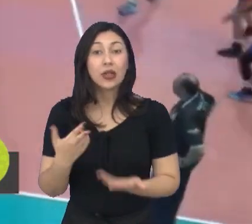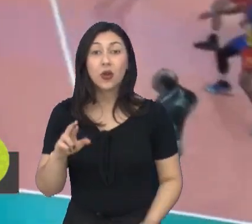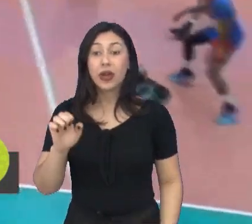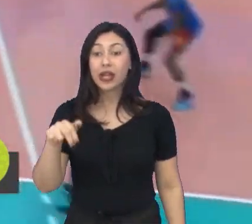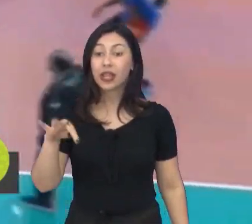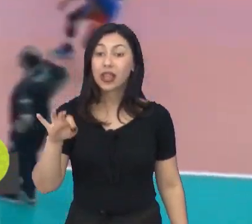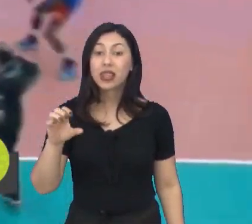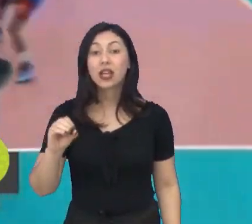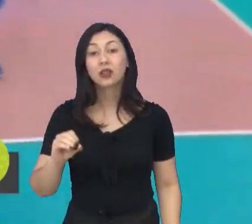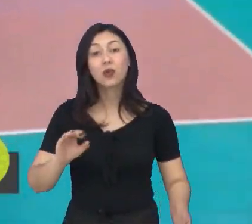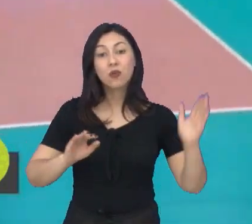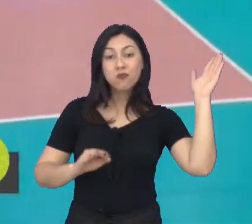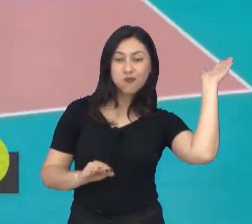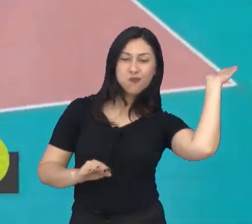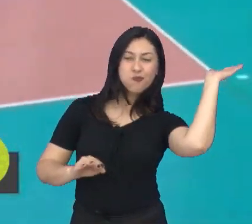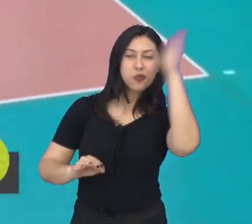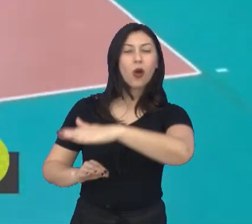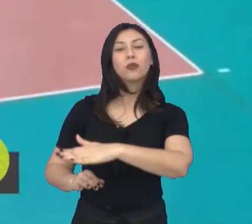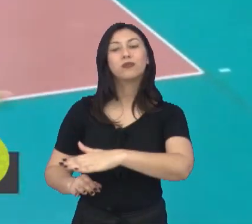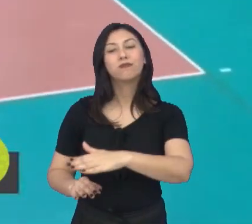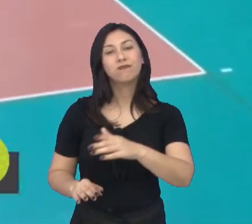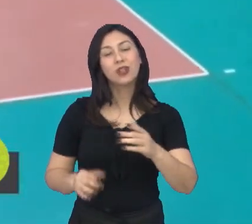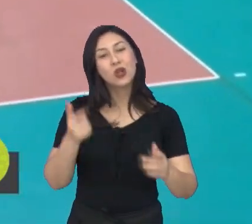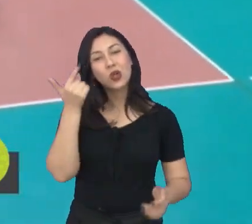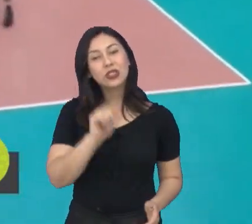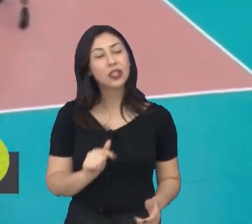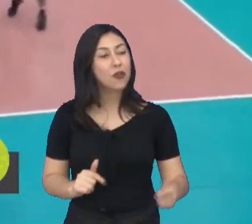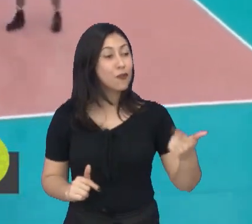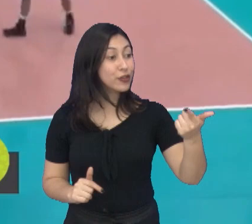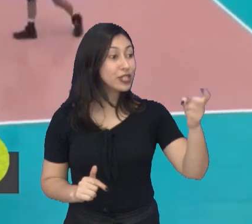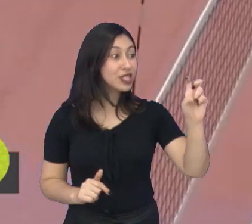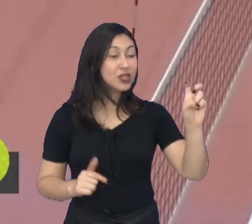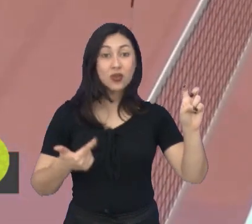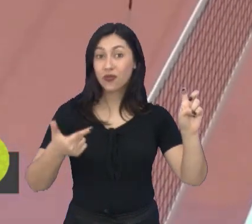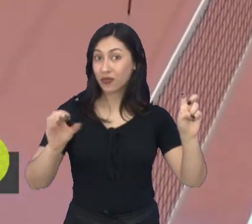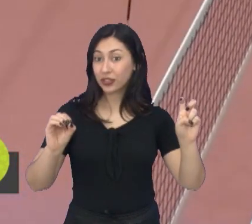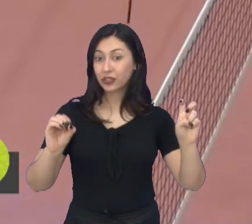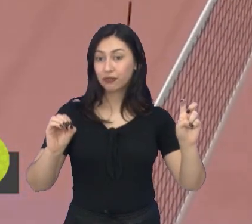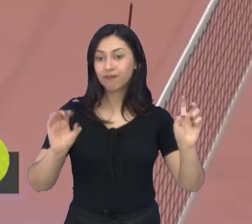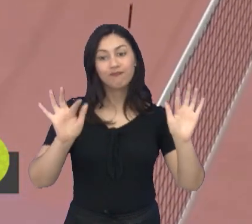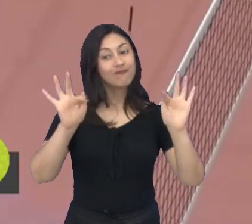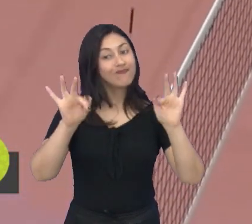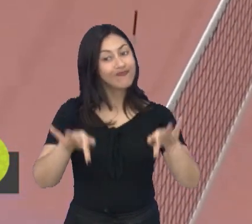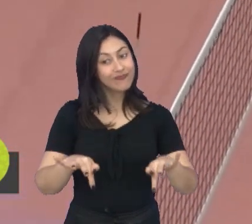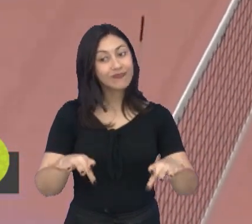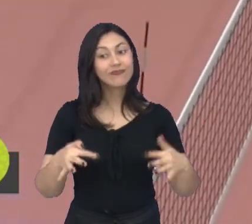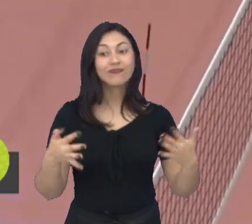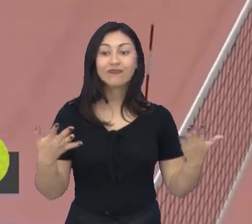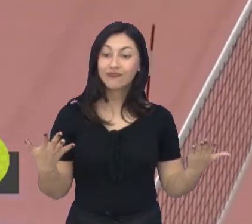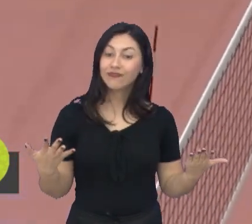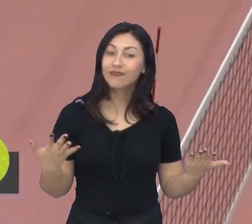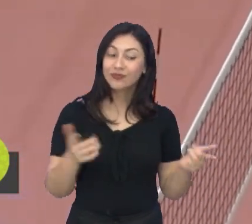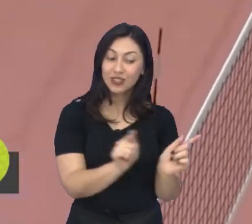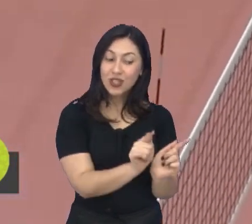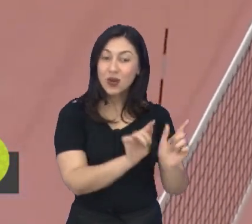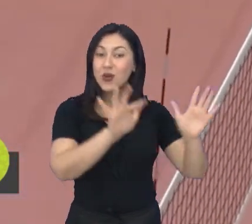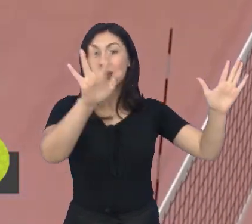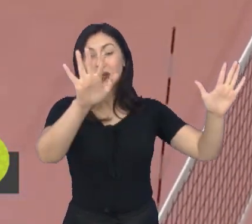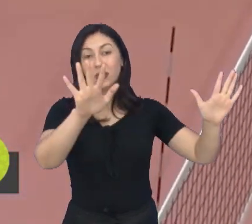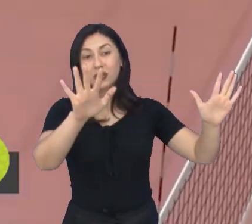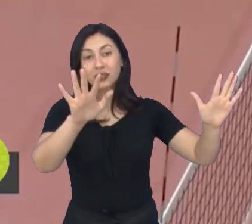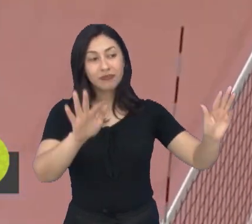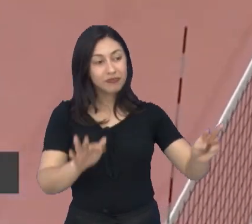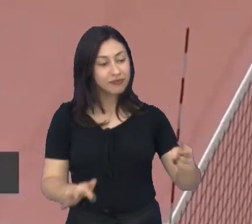o time de Guarulhos fechou o set em 25-20. Final no ginásio da Ponte Grande em Guarulhos.